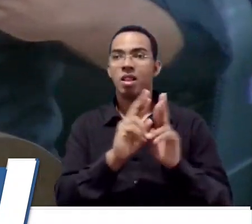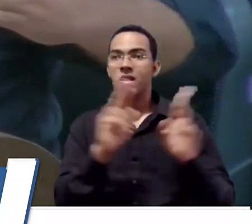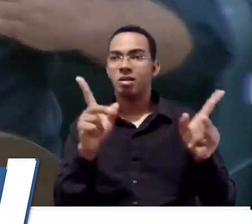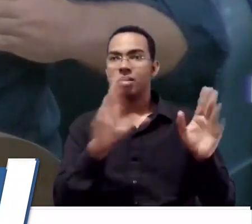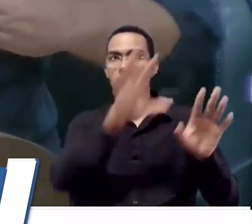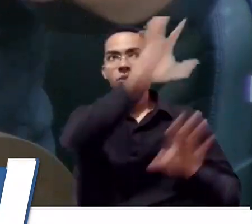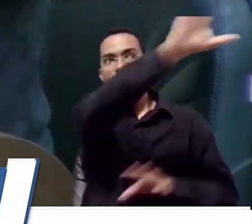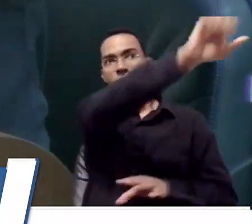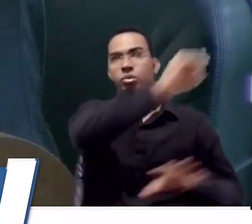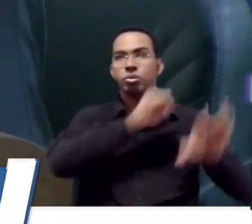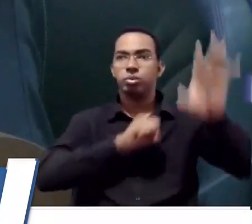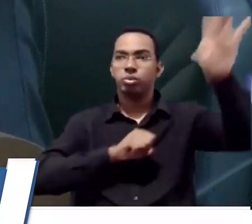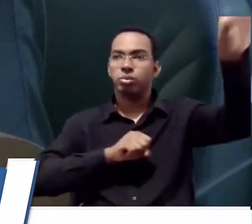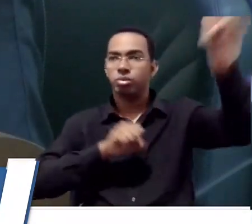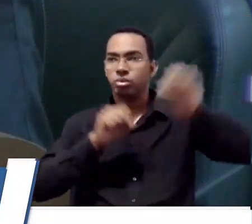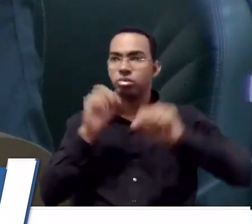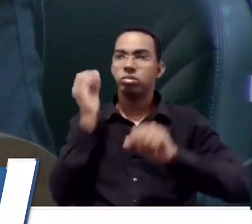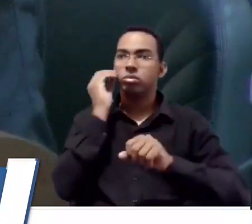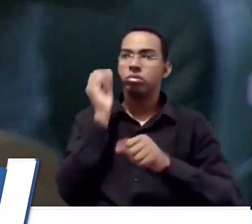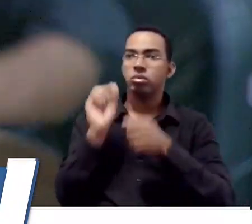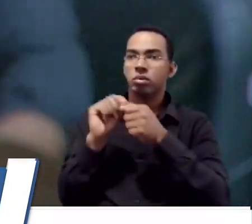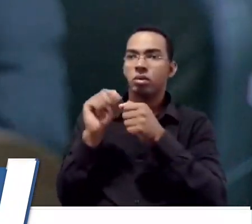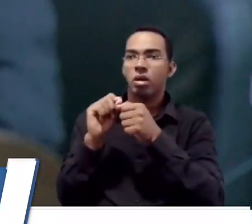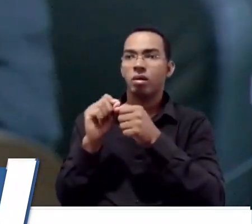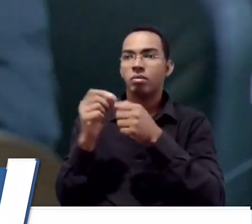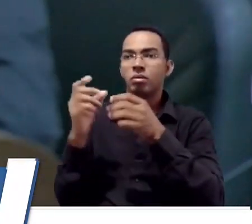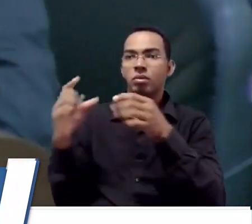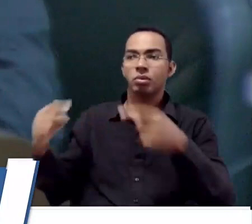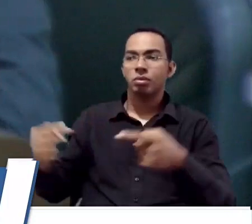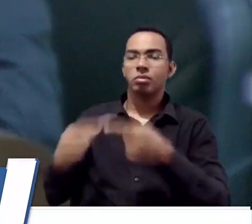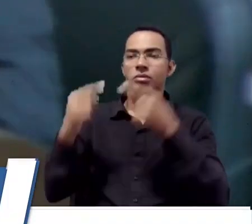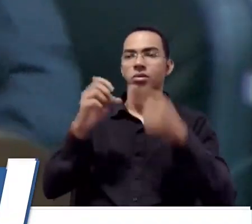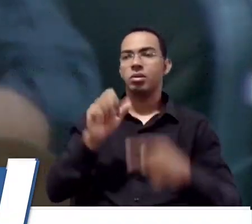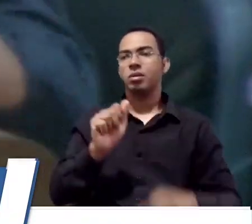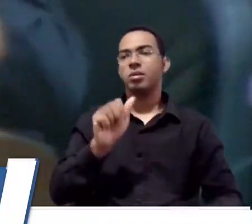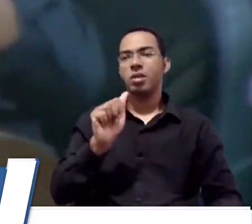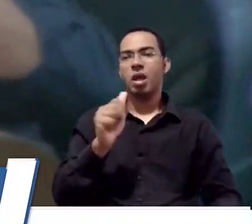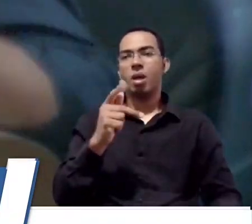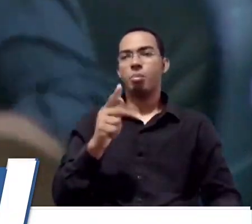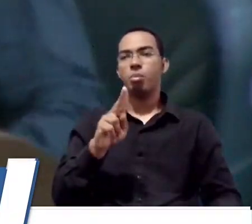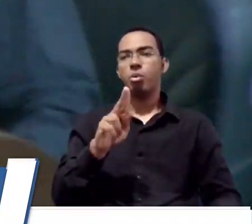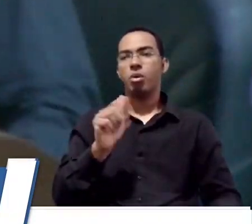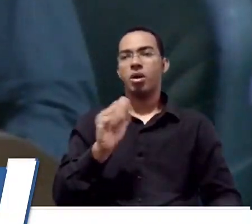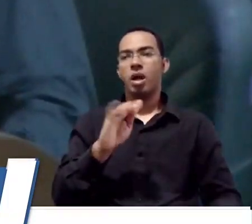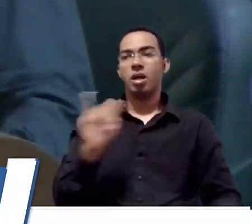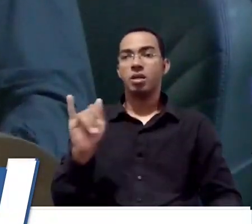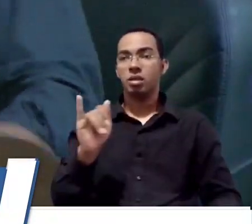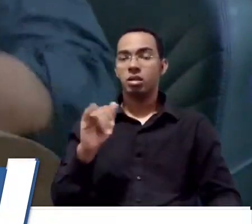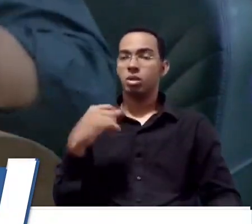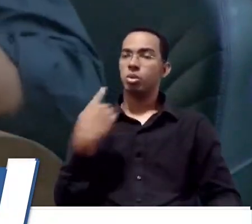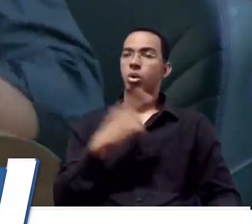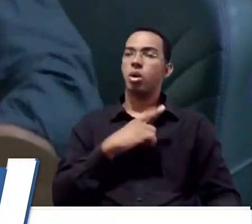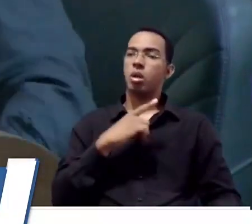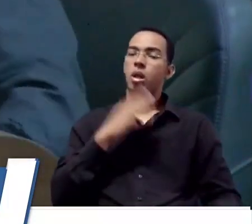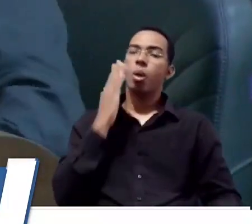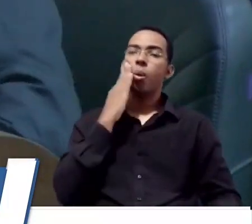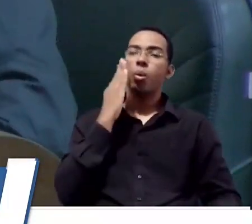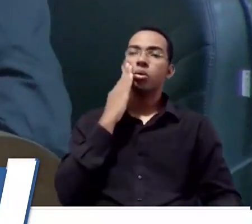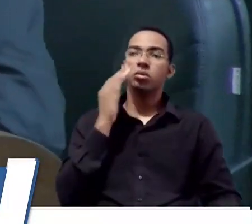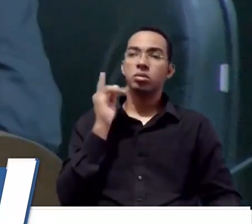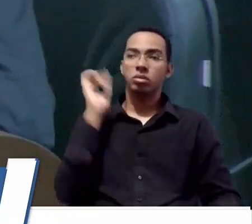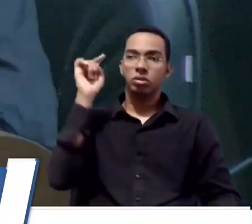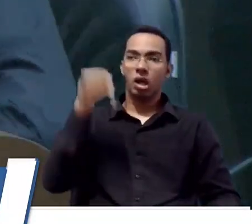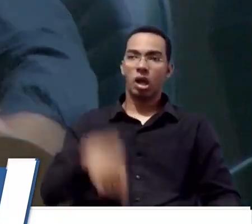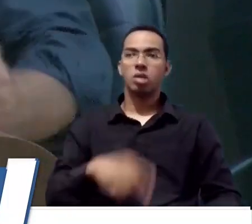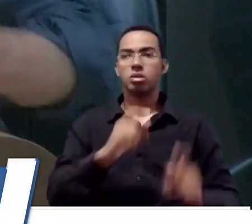de Restinga, tentaram fazer a questão do Sapucaí Mirim. Então nós temos um entendimento. Quando a gente vai discutir